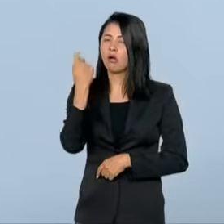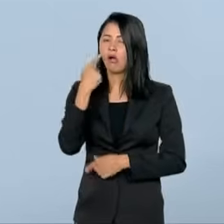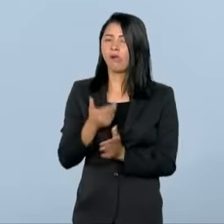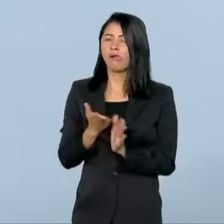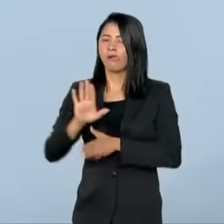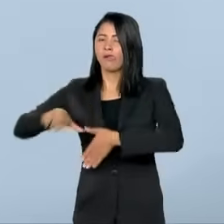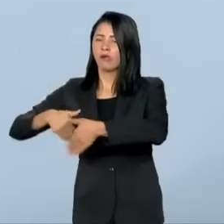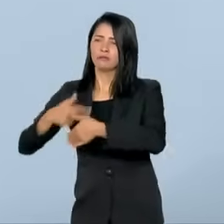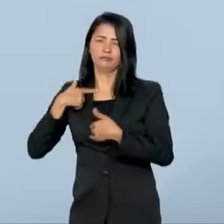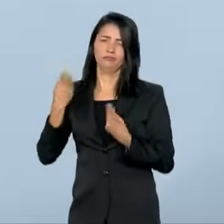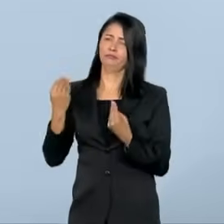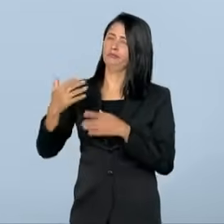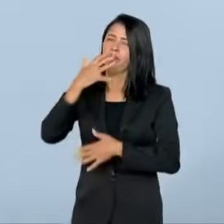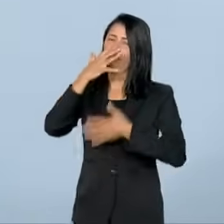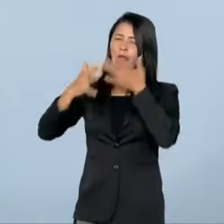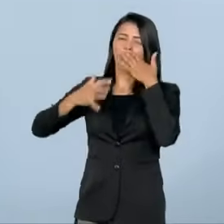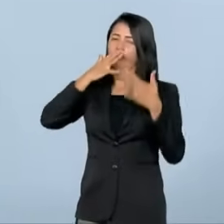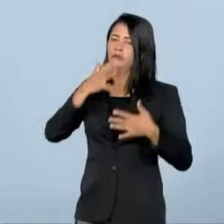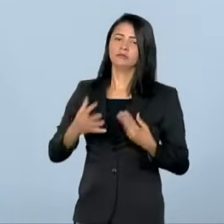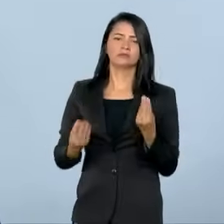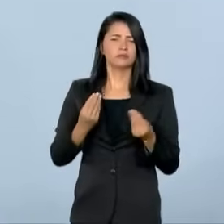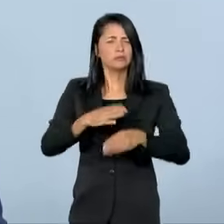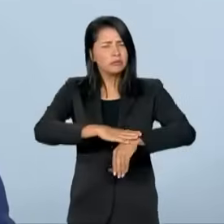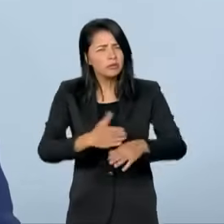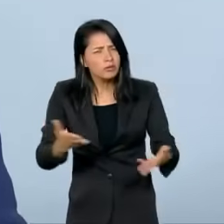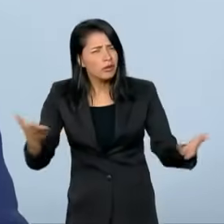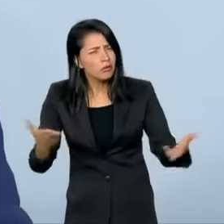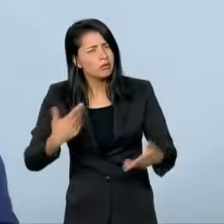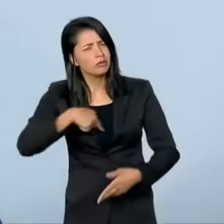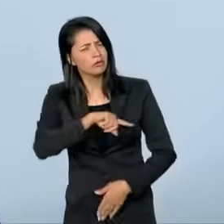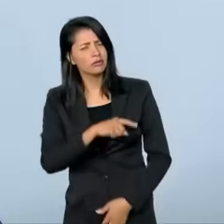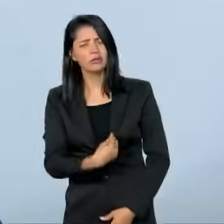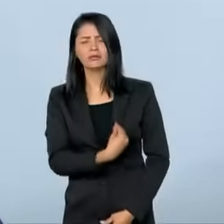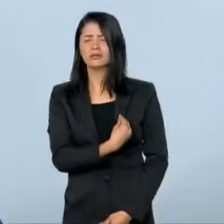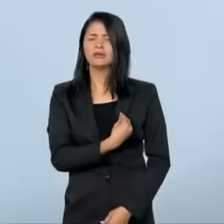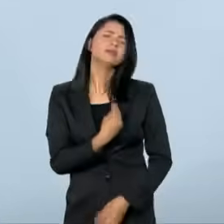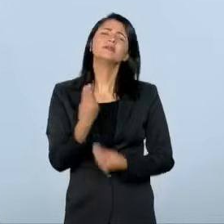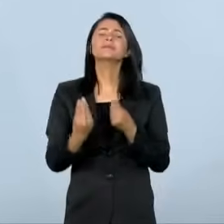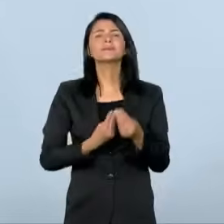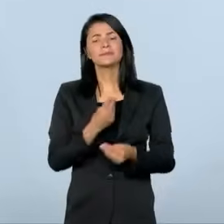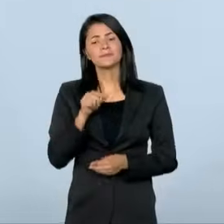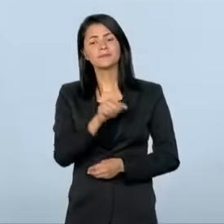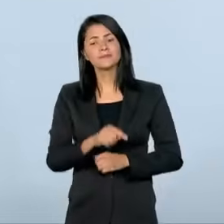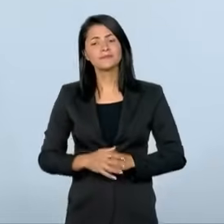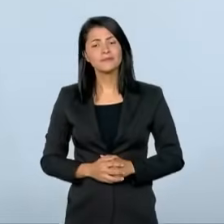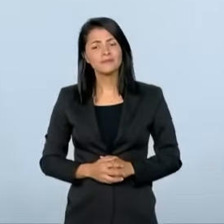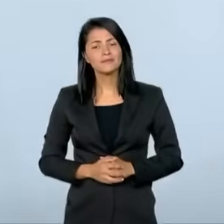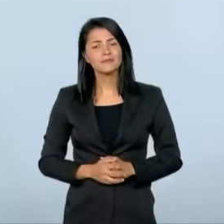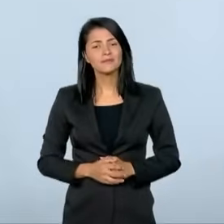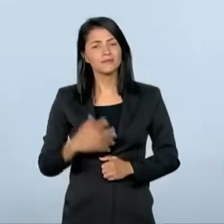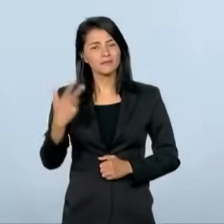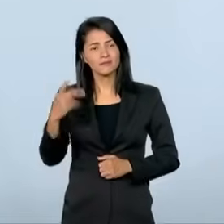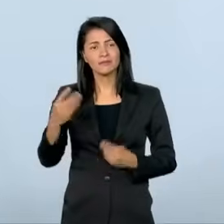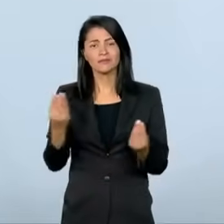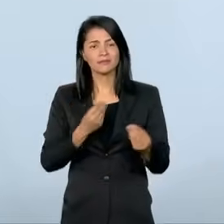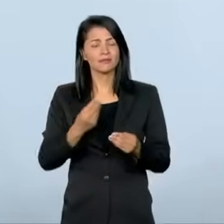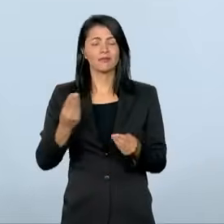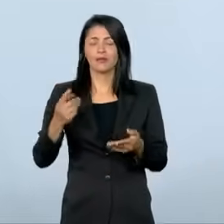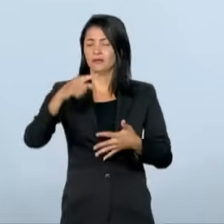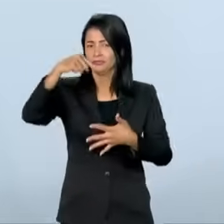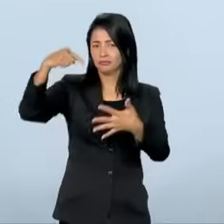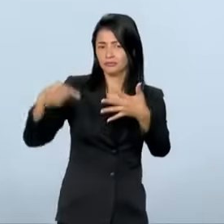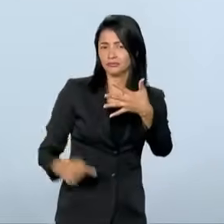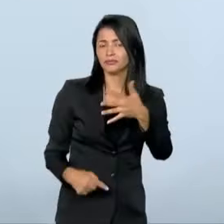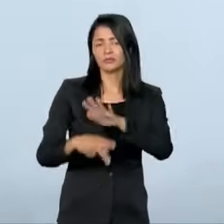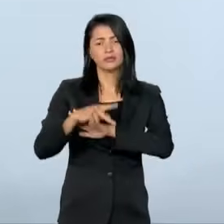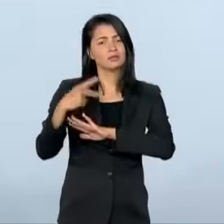não é possível que a gente viva nesse momento, o tempo todo, em cima dessas assertivas ou negativas